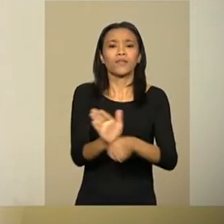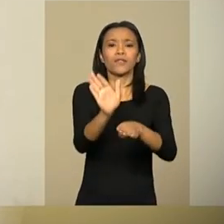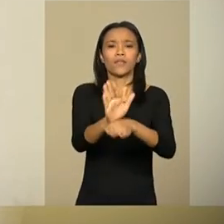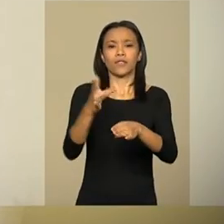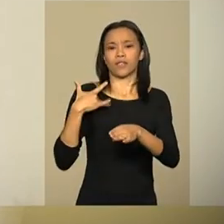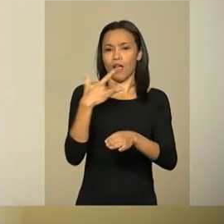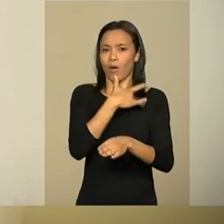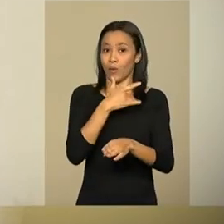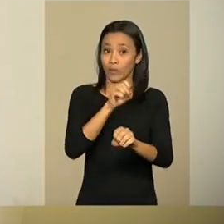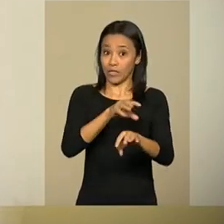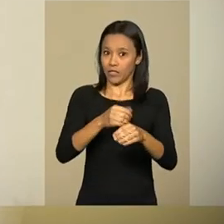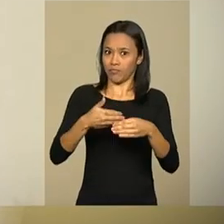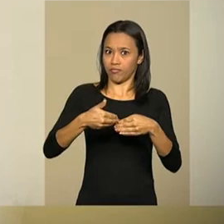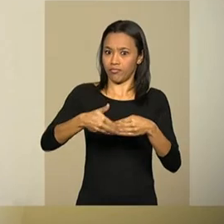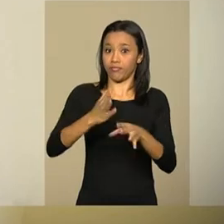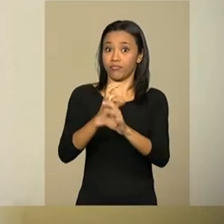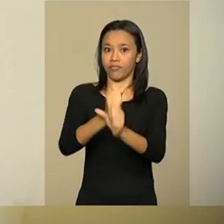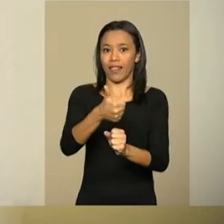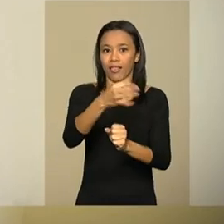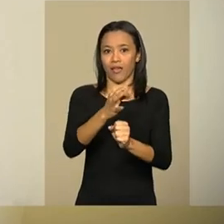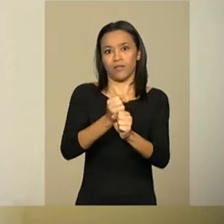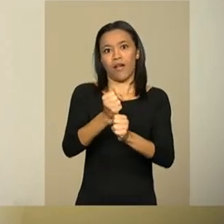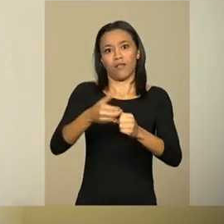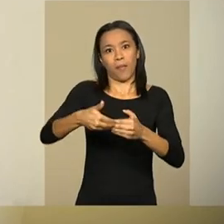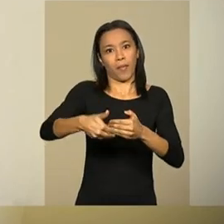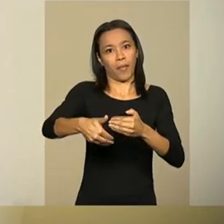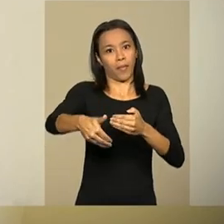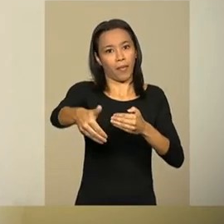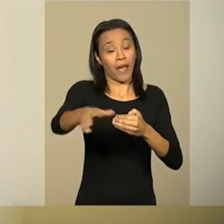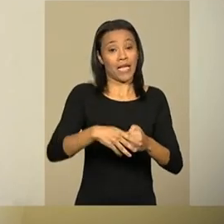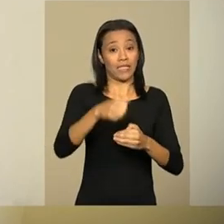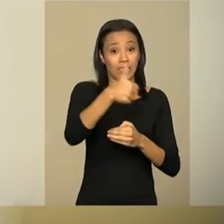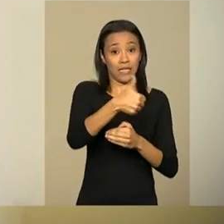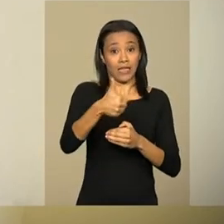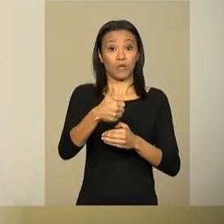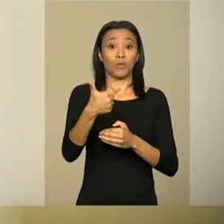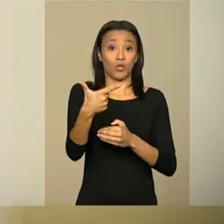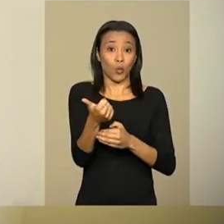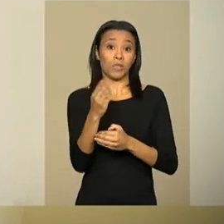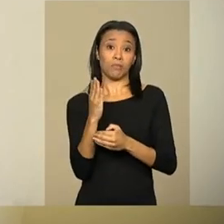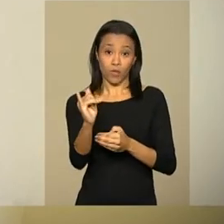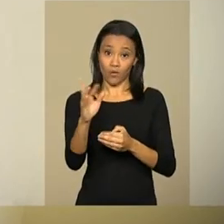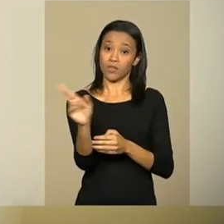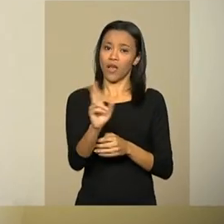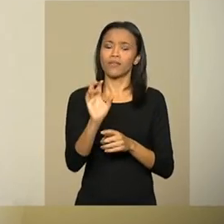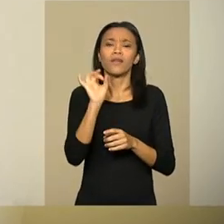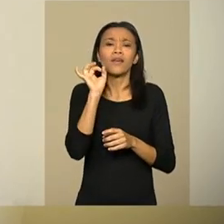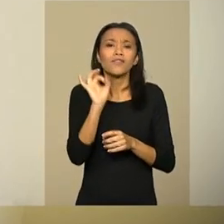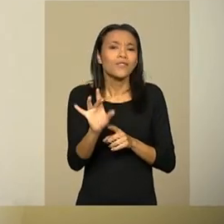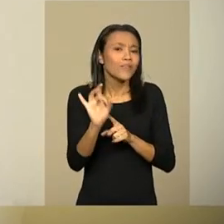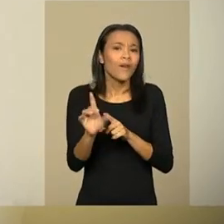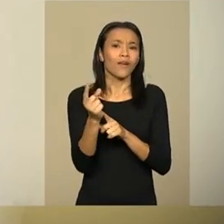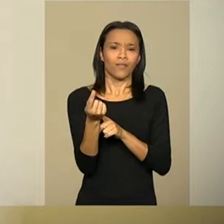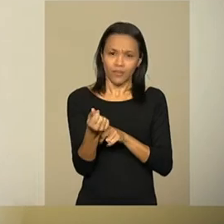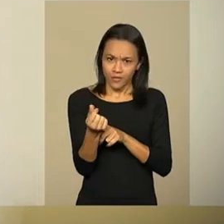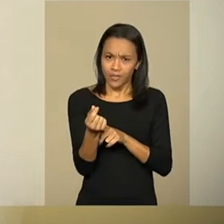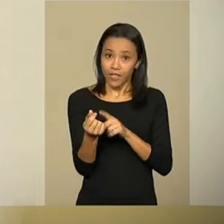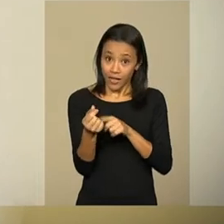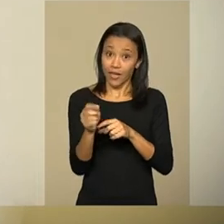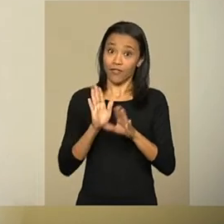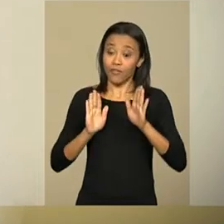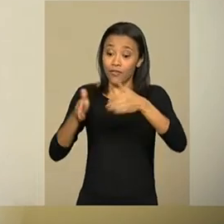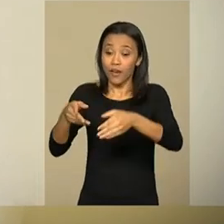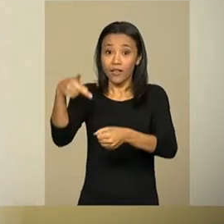nos próximos 10 anos estes 112 bilhões de reais são apenas os recursos decorrentes do